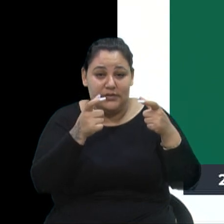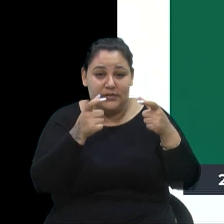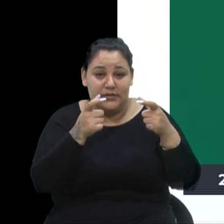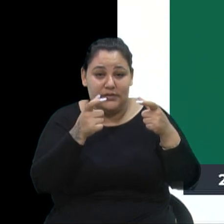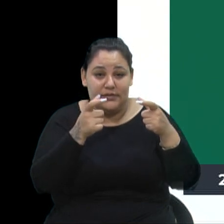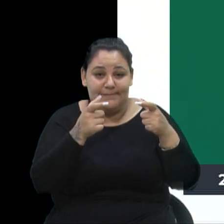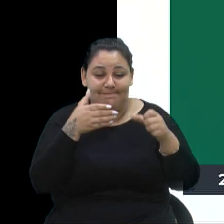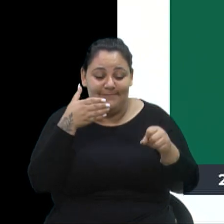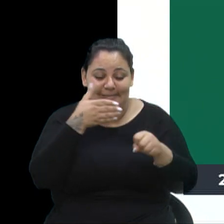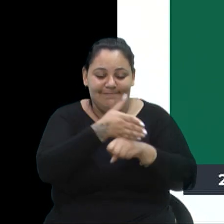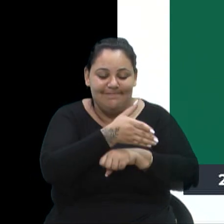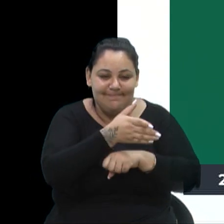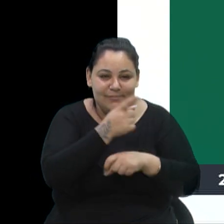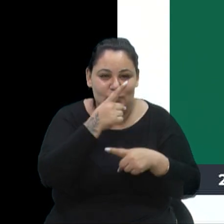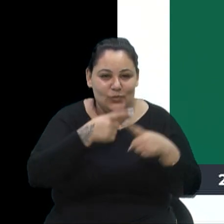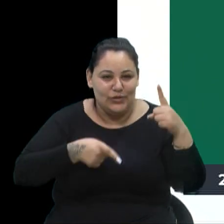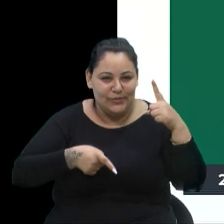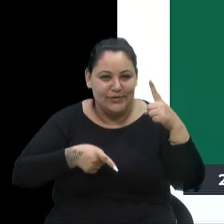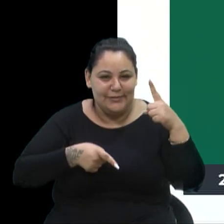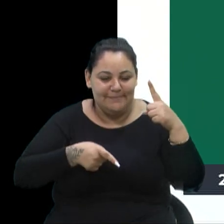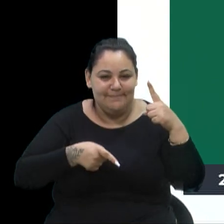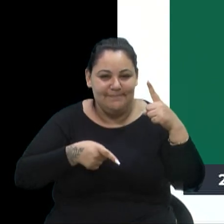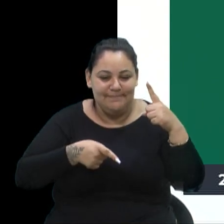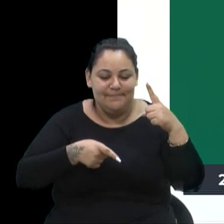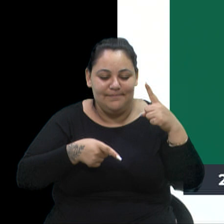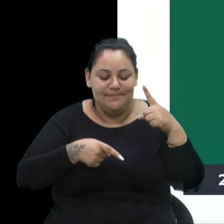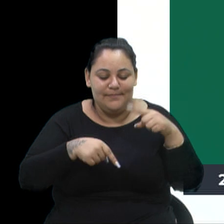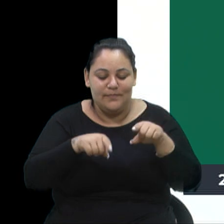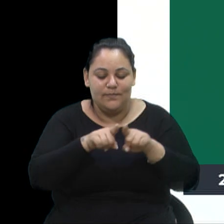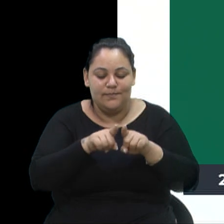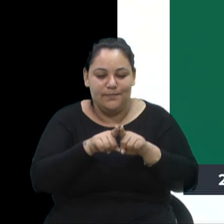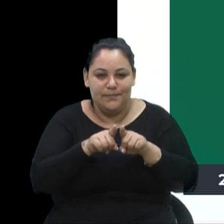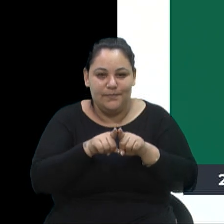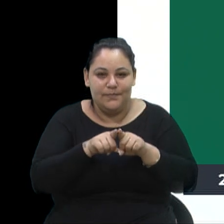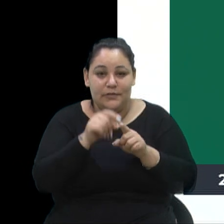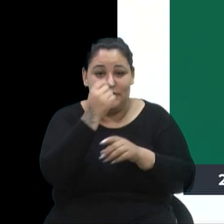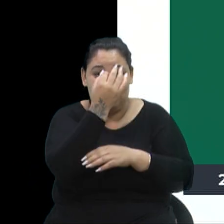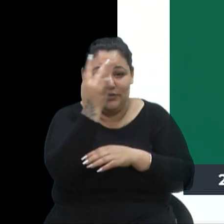ilegal, sob mineração ilegal e